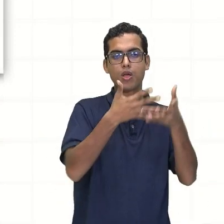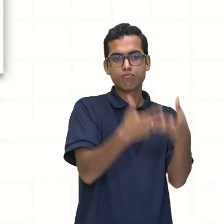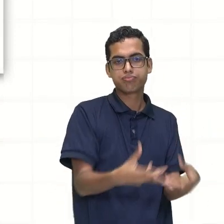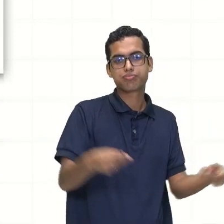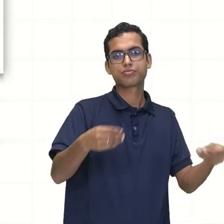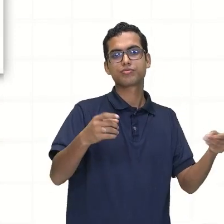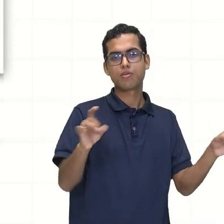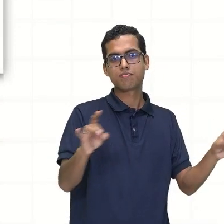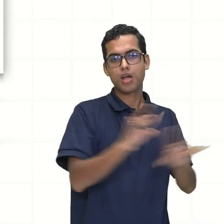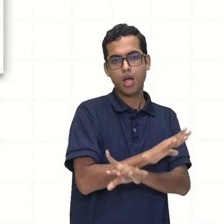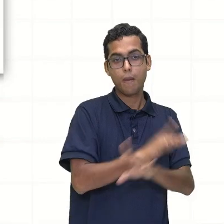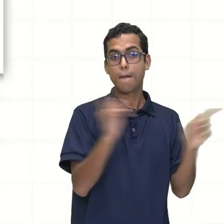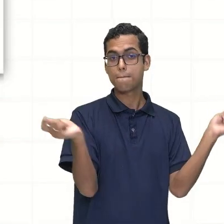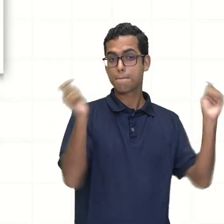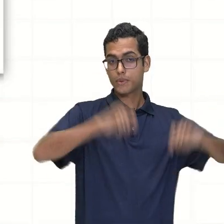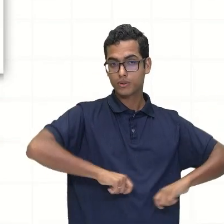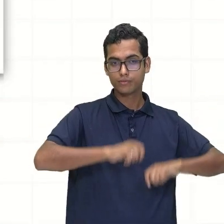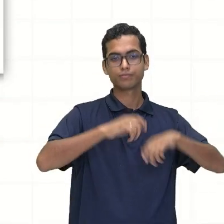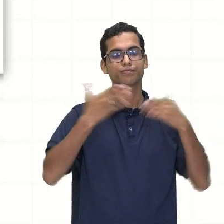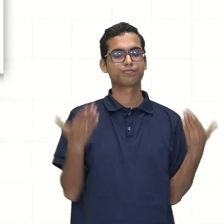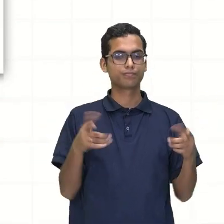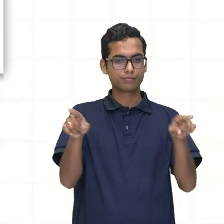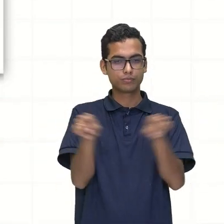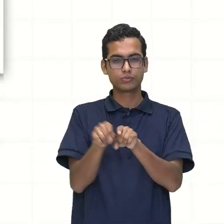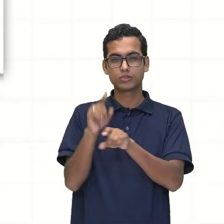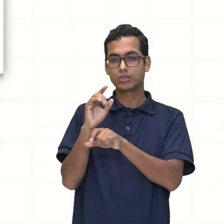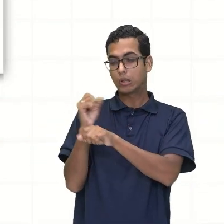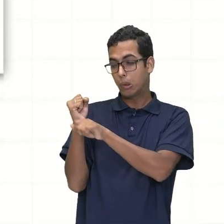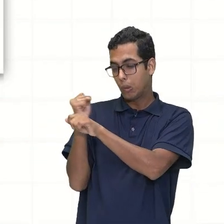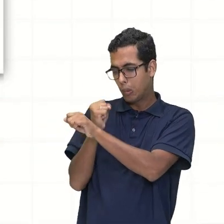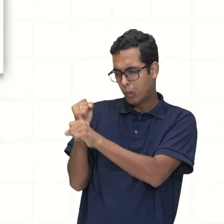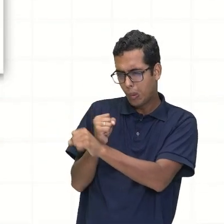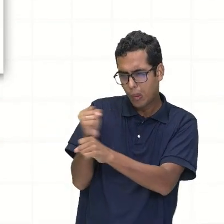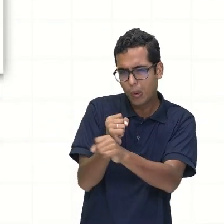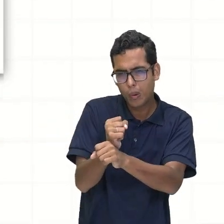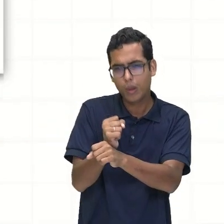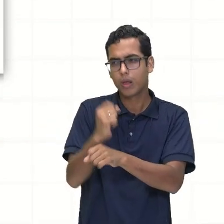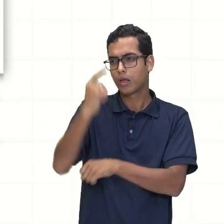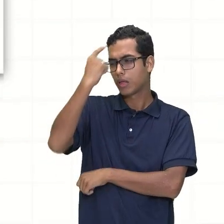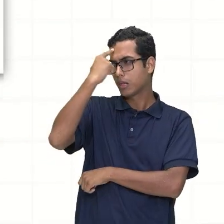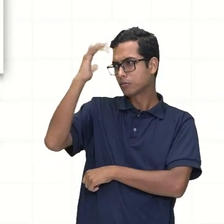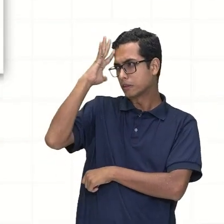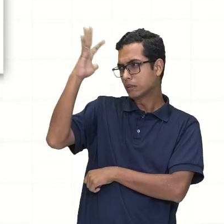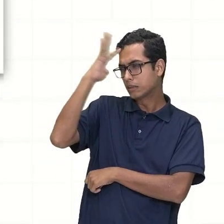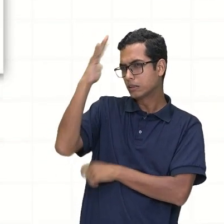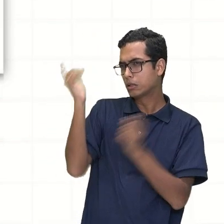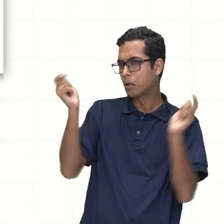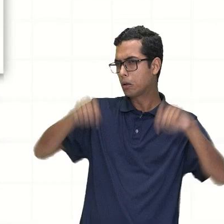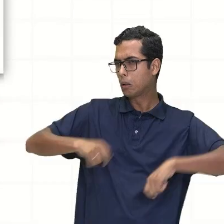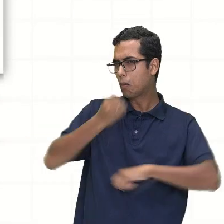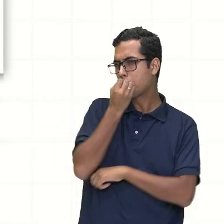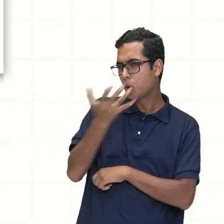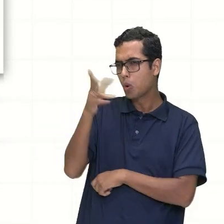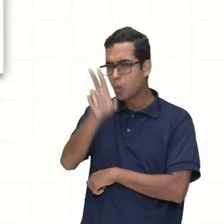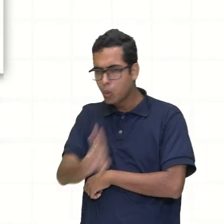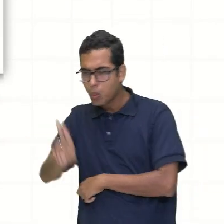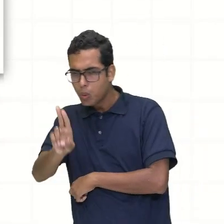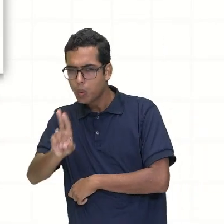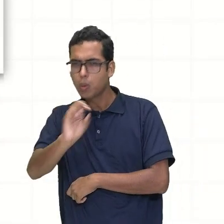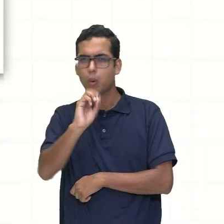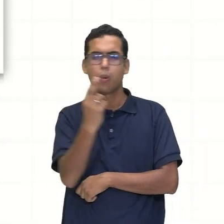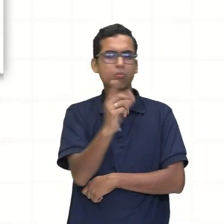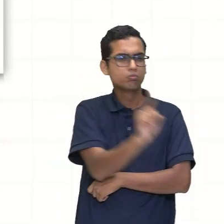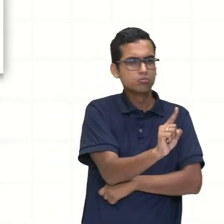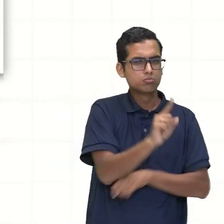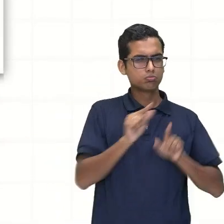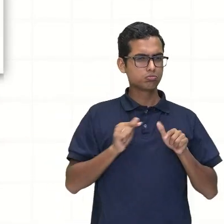algum momento, então isso acaba a longo prazo, se a gente for pensar, será se vale a pena utilizar ou não, por ser uma